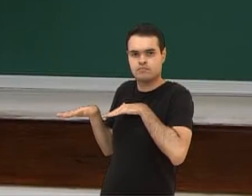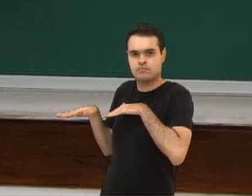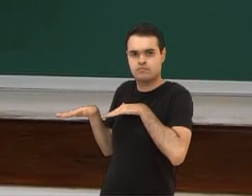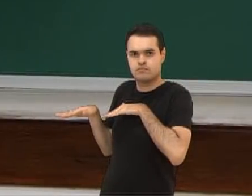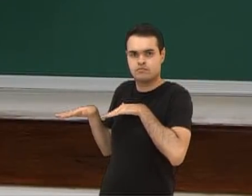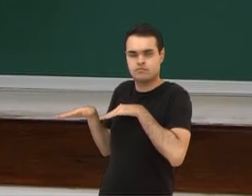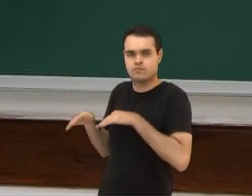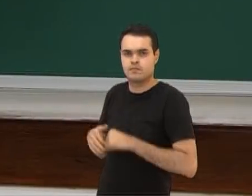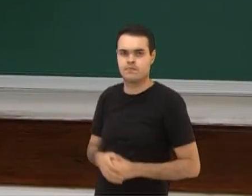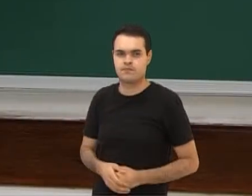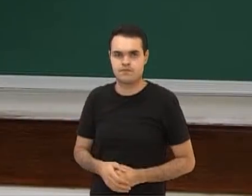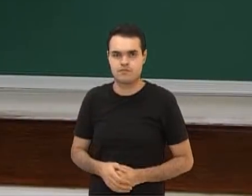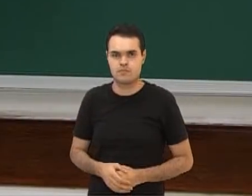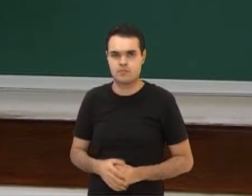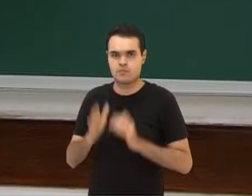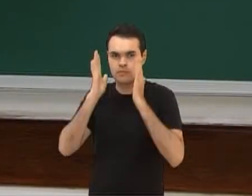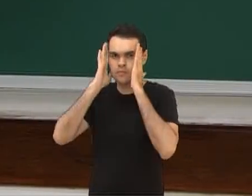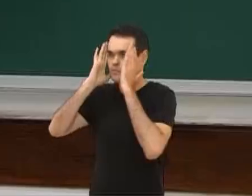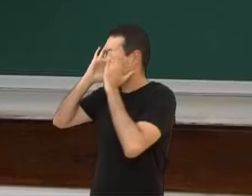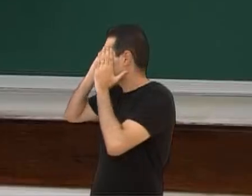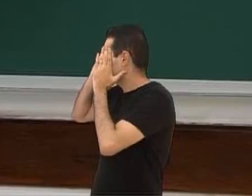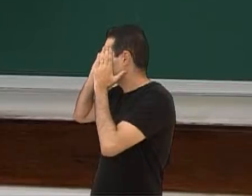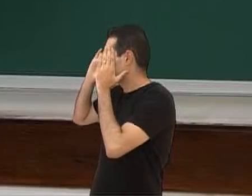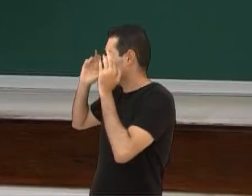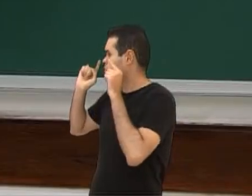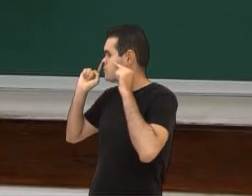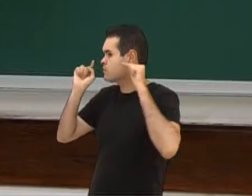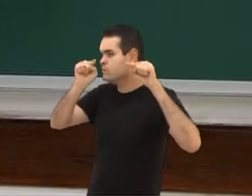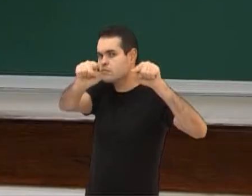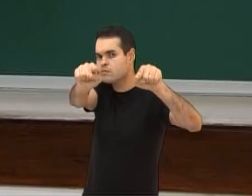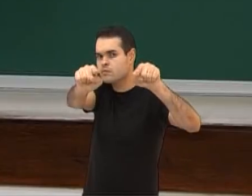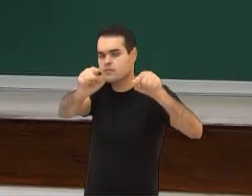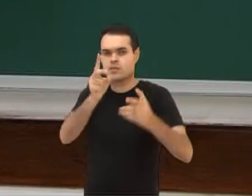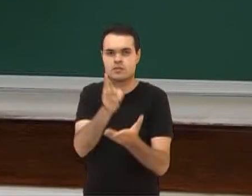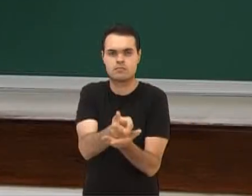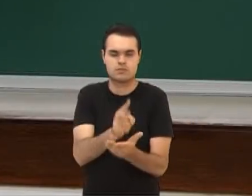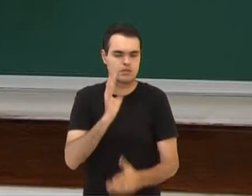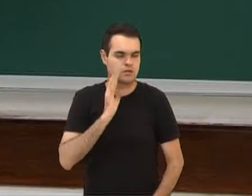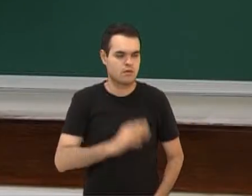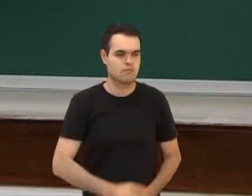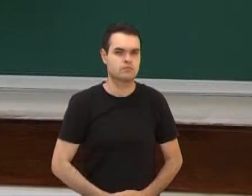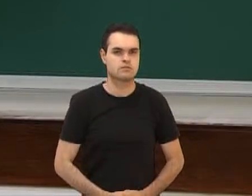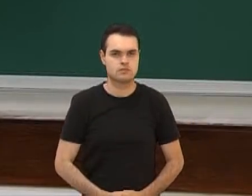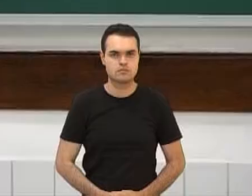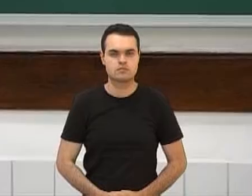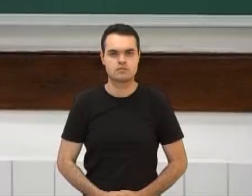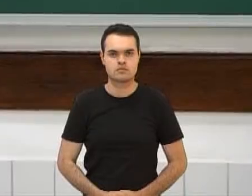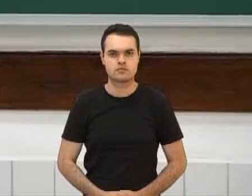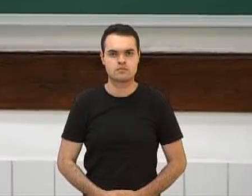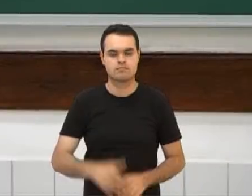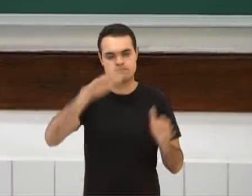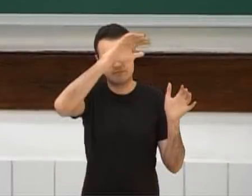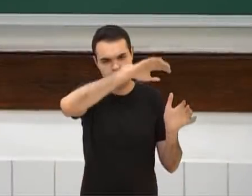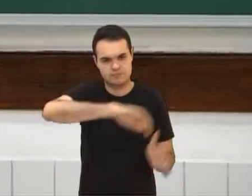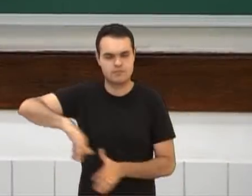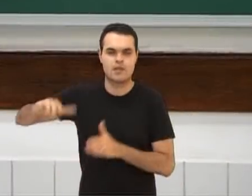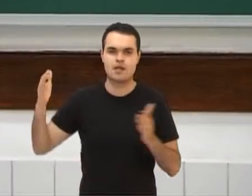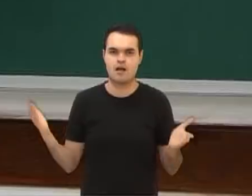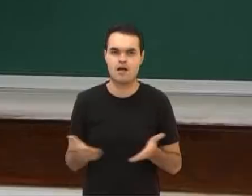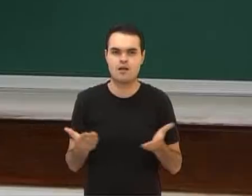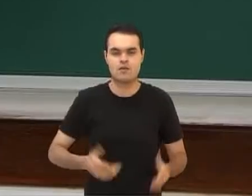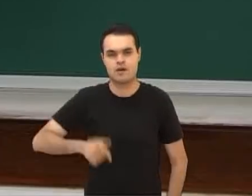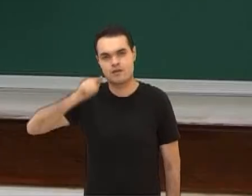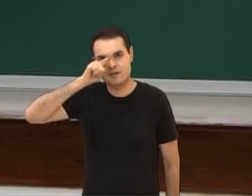para frente, a cabeça de lado, os olhos vistos de frente, é muito bacana essa ideia, tá? Aí a gente chega nos gregos. Os gregos,